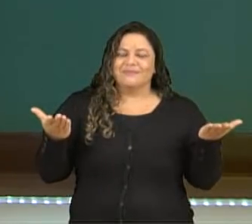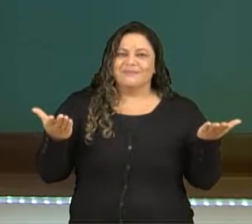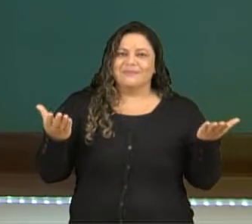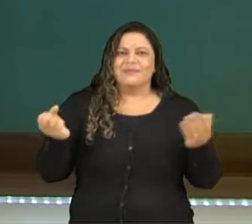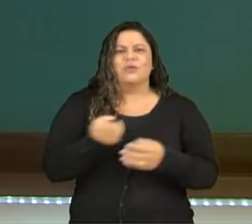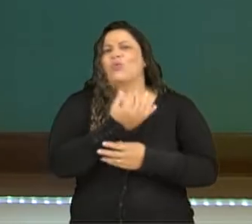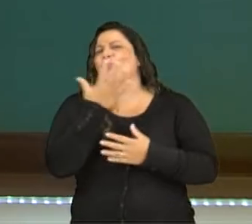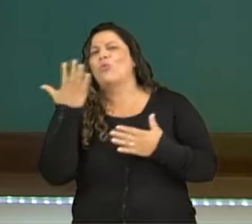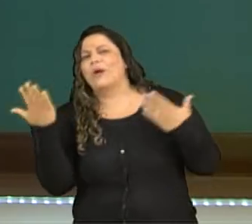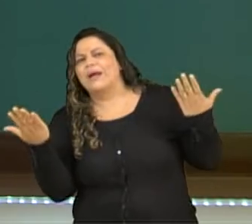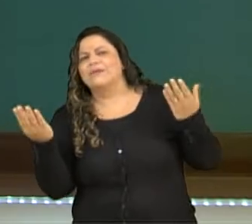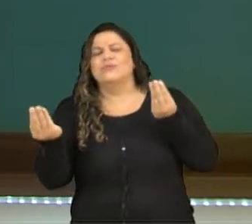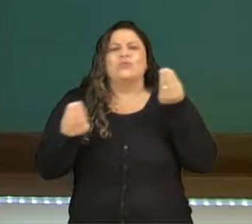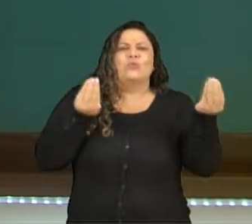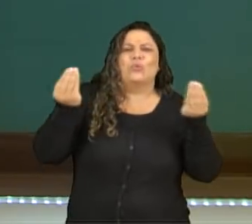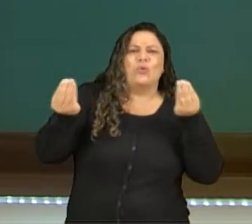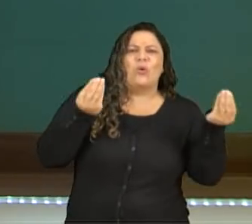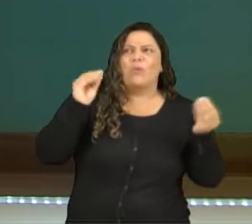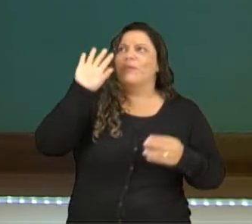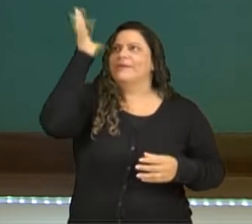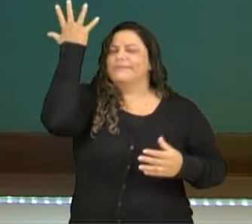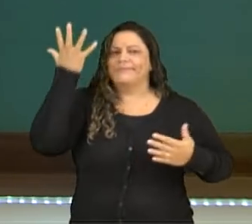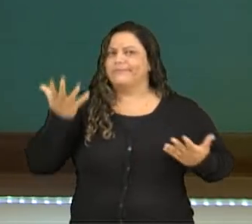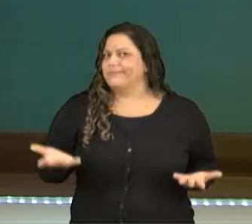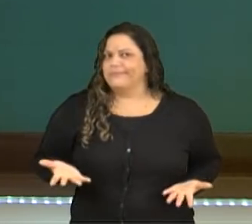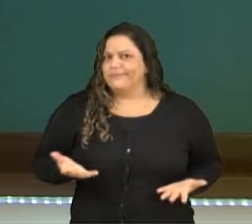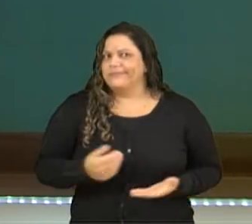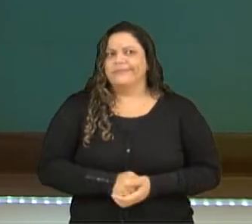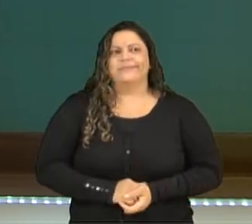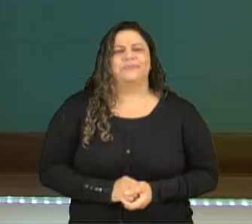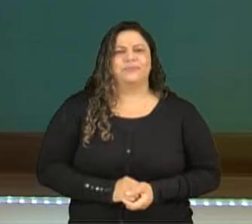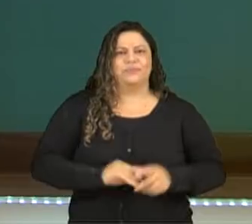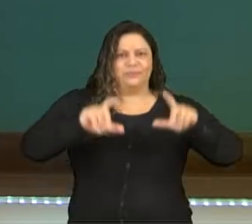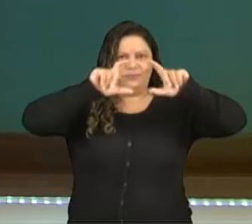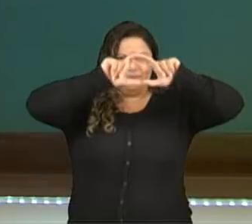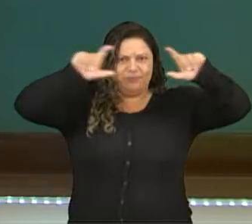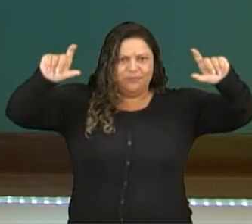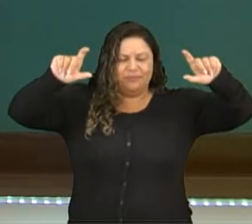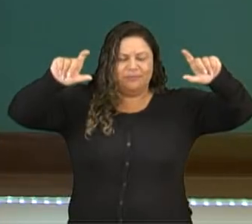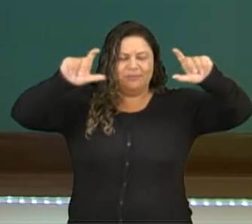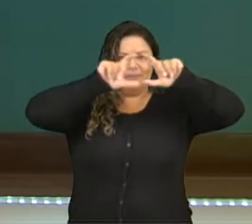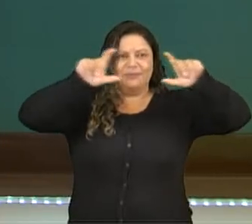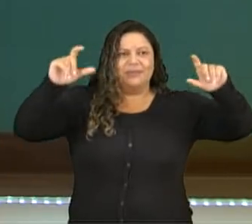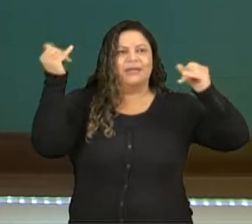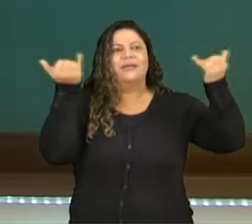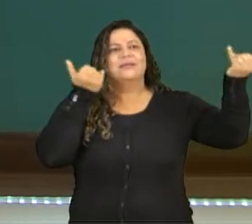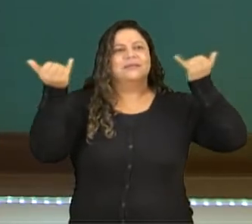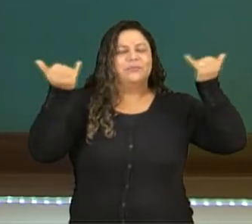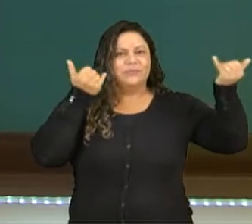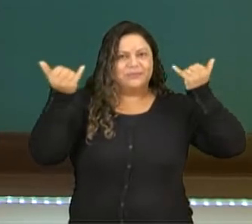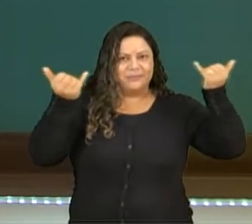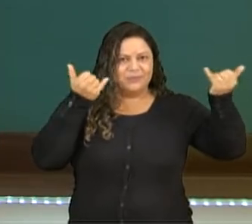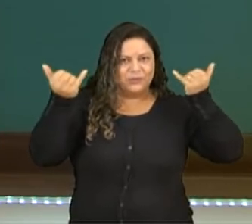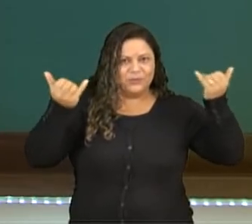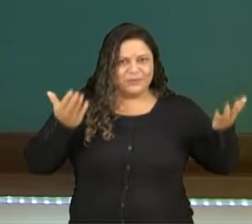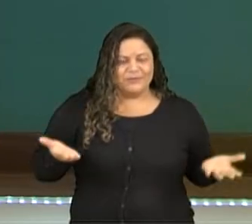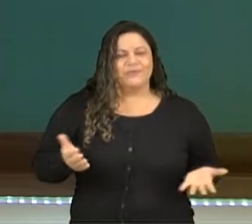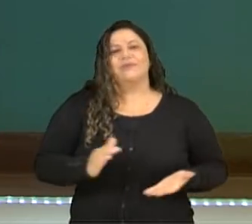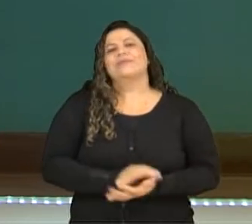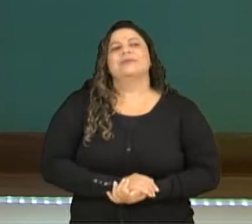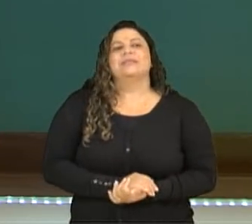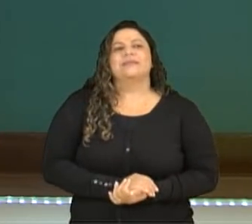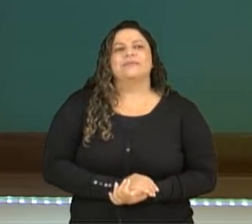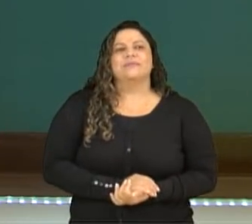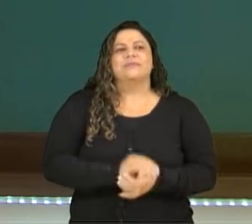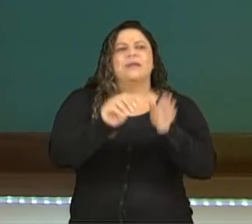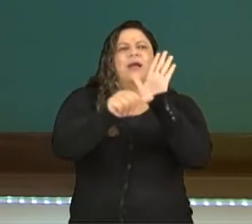ocorreu e como aconteceu. Então, no primeiro parágrafo, a gente já procura tirar todas essas informações. Então, ali,